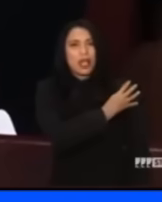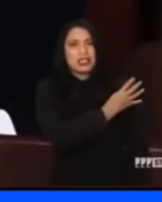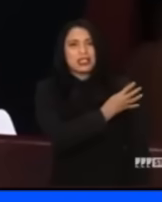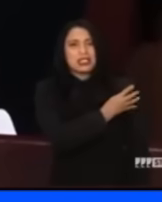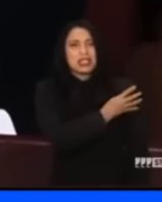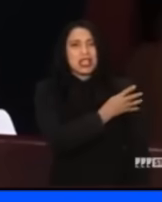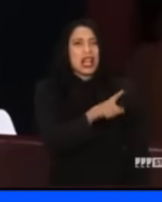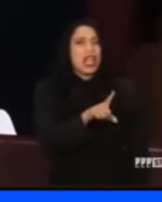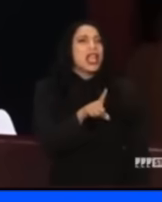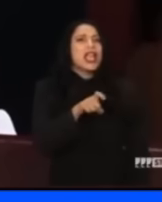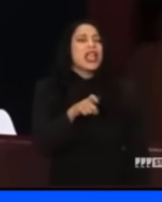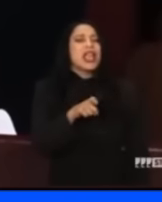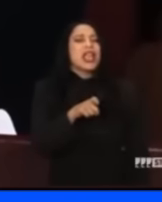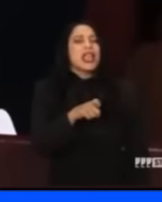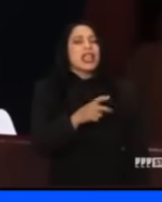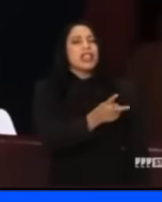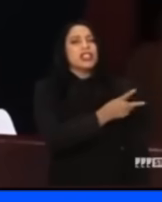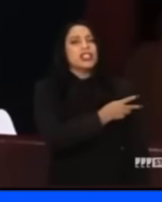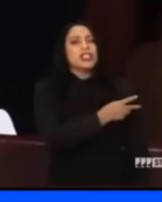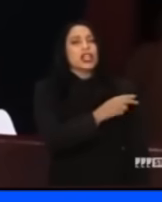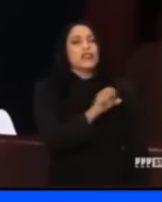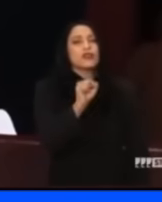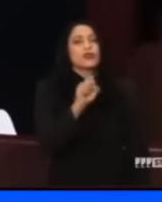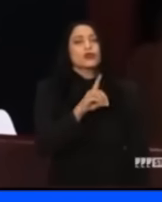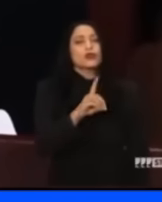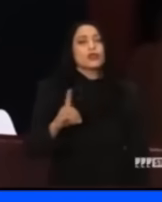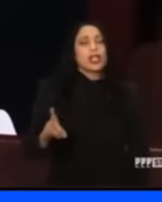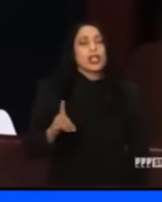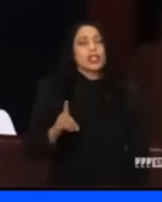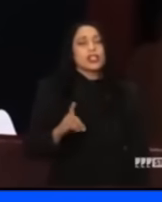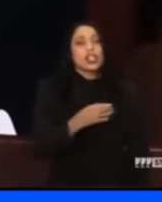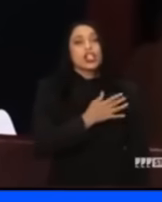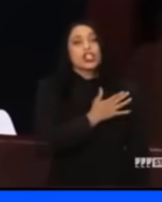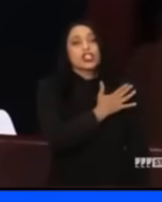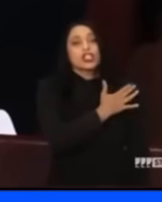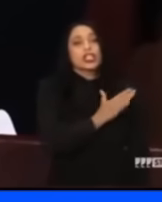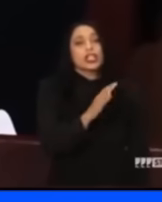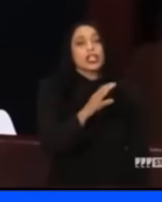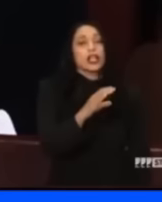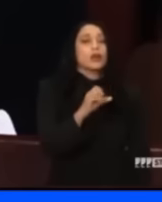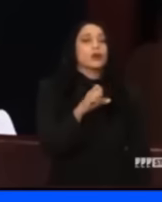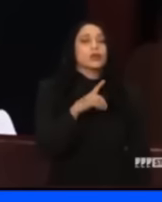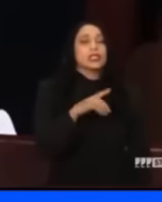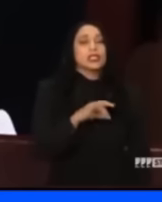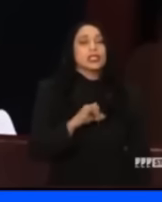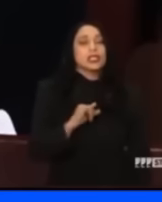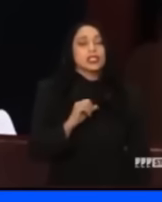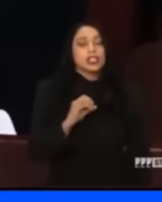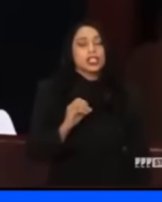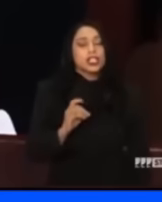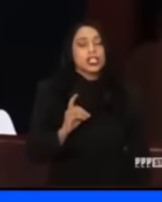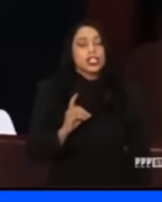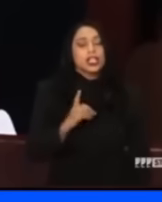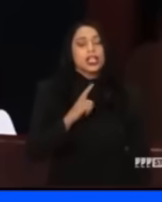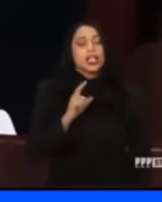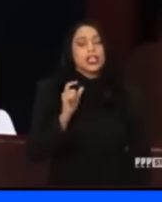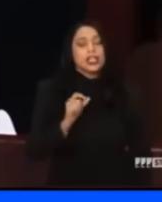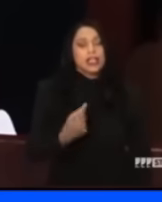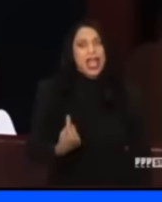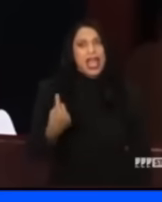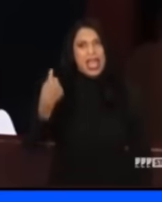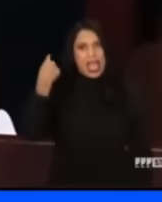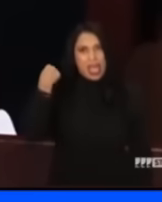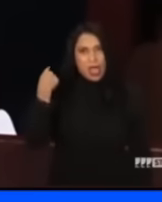Exército, ex-comandante do Sudeste, o general Mauro Lorena Cid, que Mauro Lorena Cid, que à